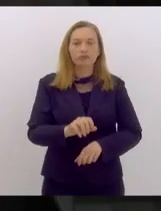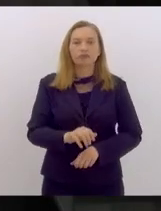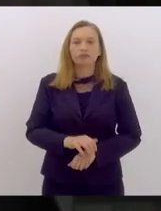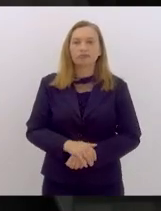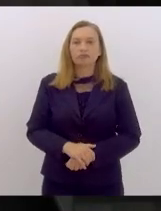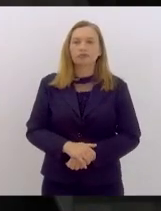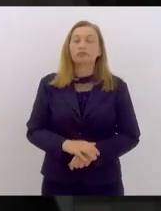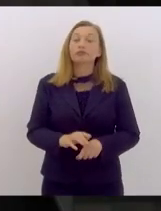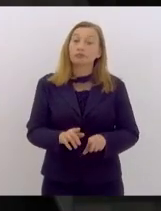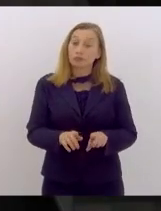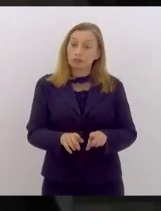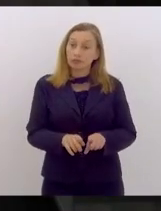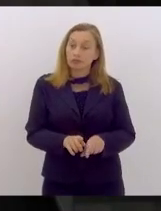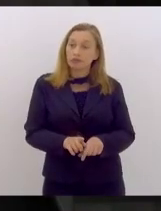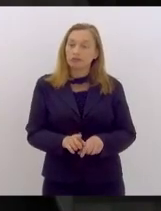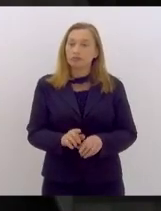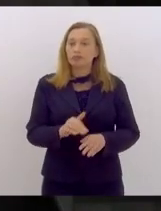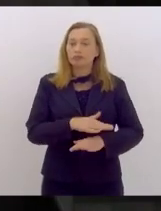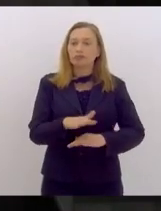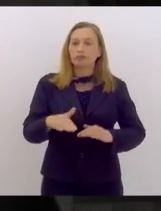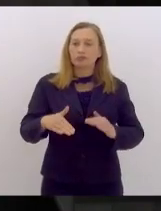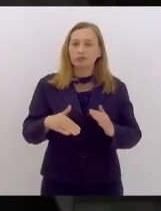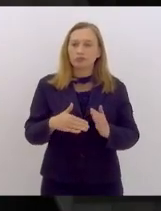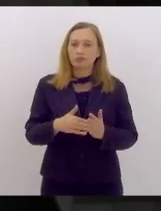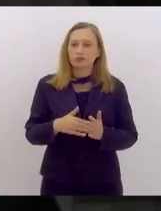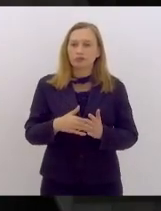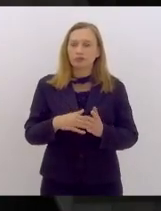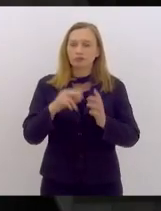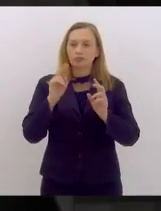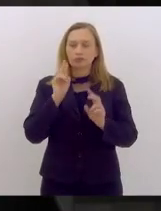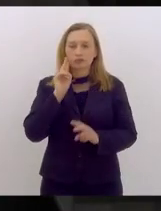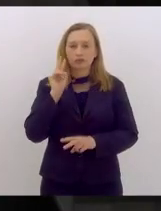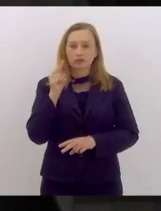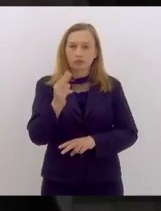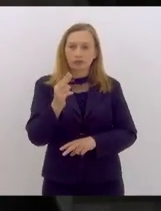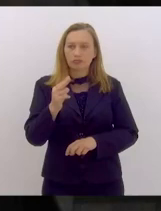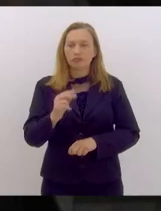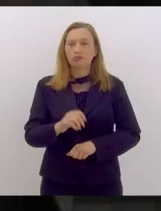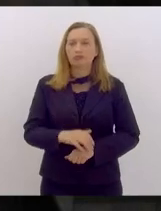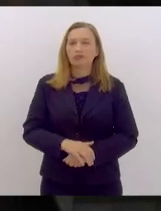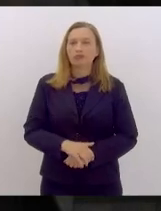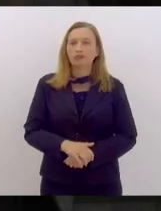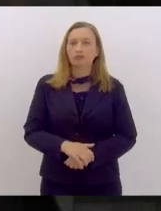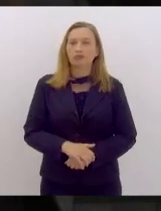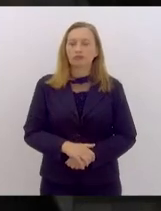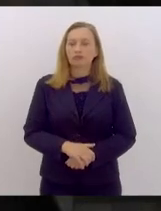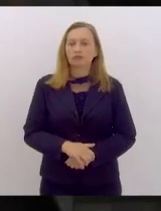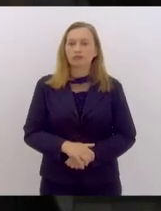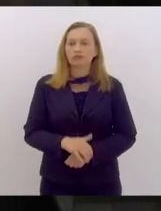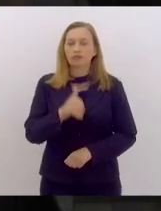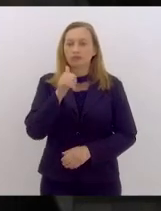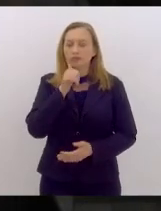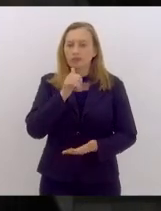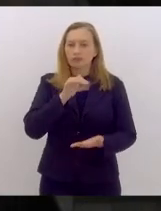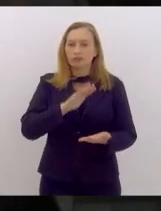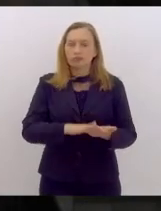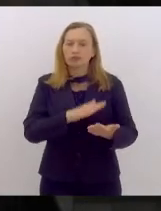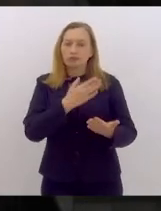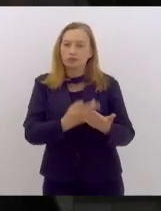remota senhoras e senhores telespectadores senhora